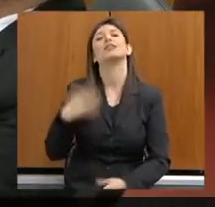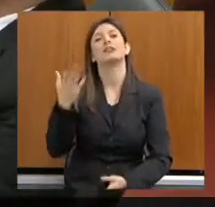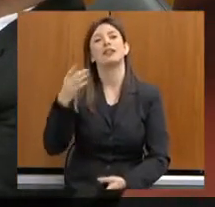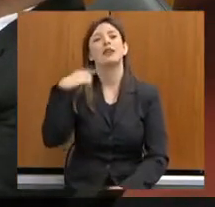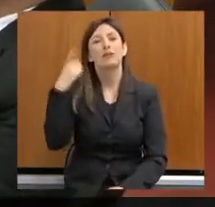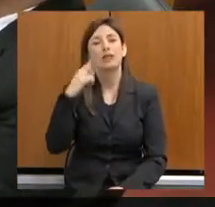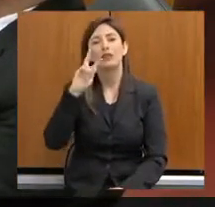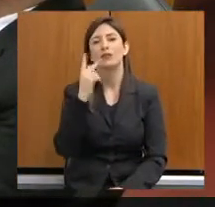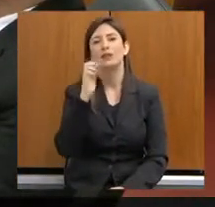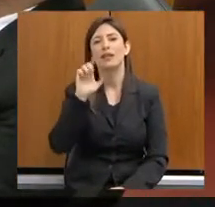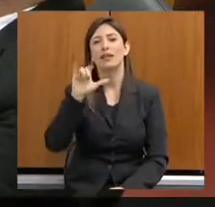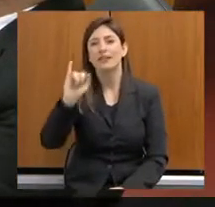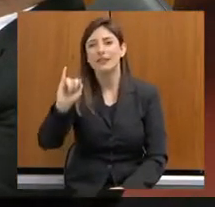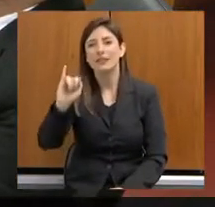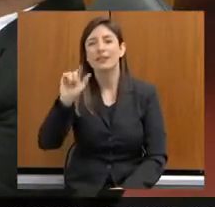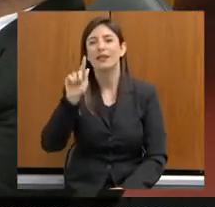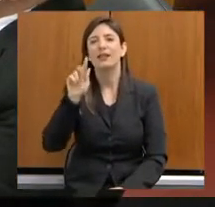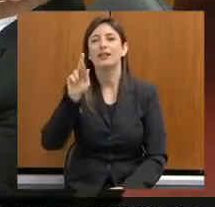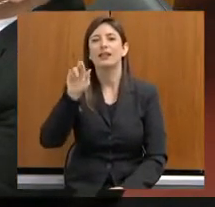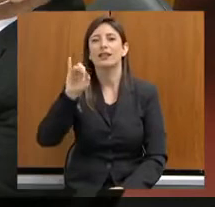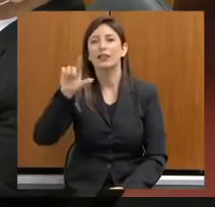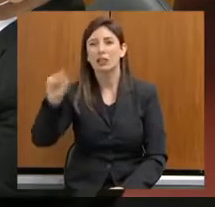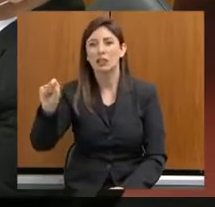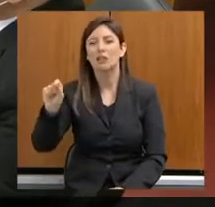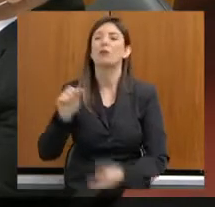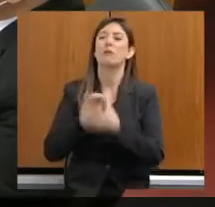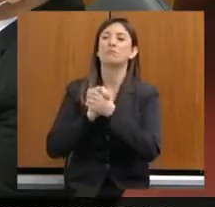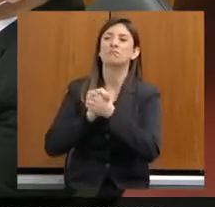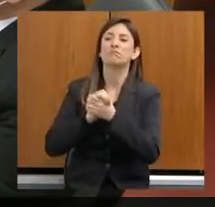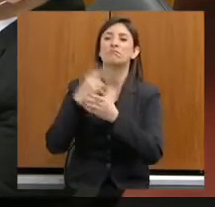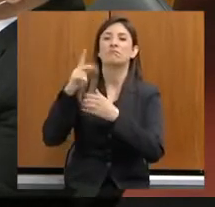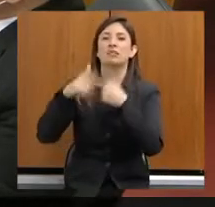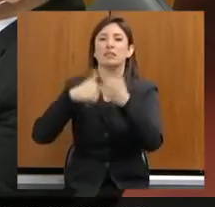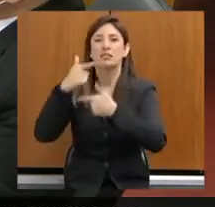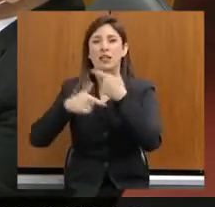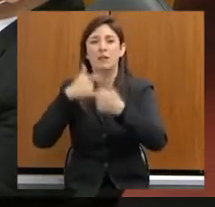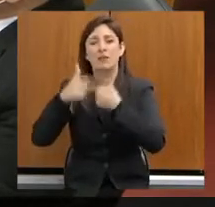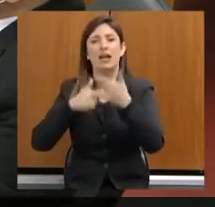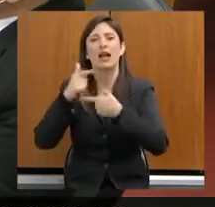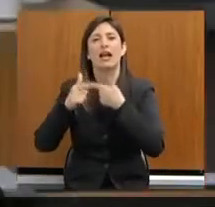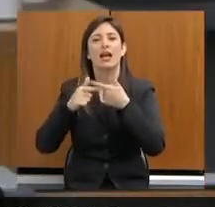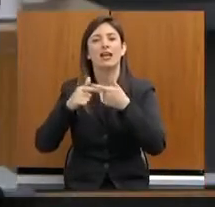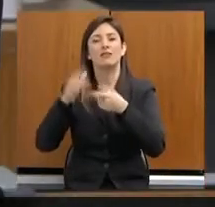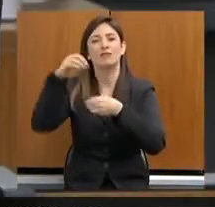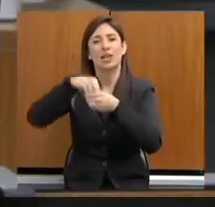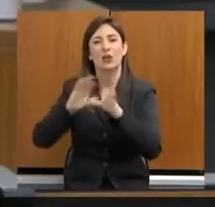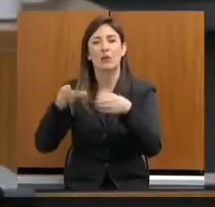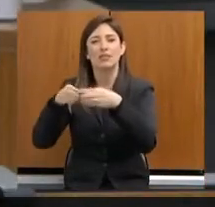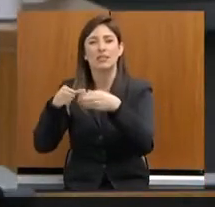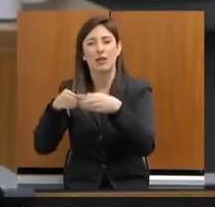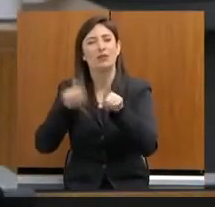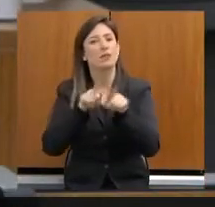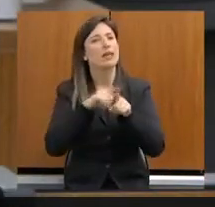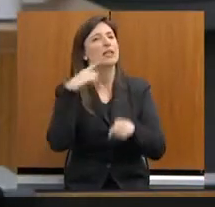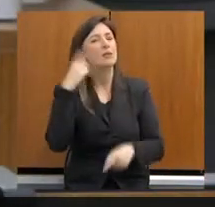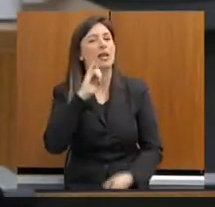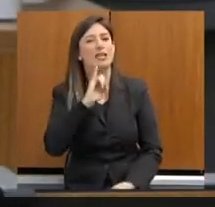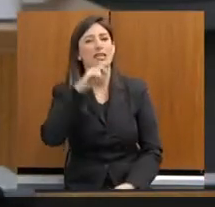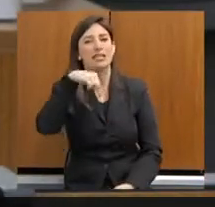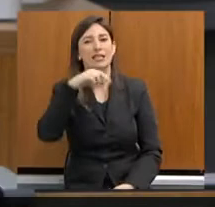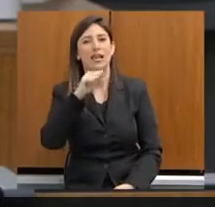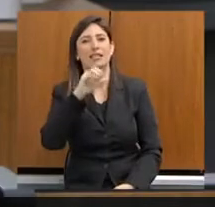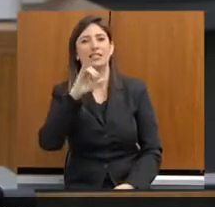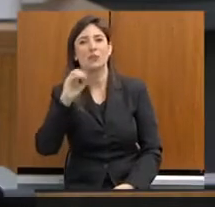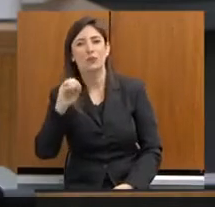grilo cumprimentando aí pelo trabalho importante desenvolvido para hidratar comissão Deputado Inácio Franco grande